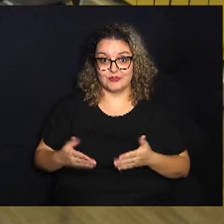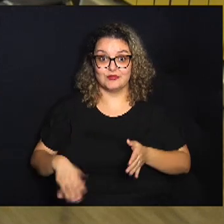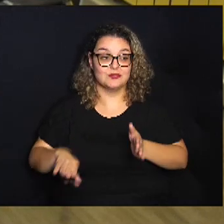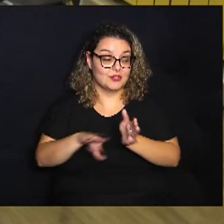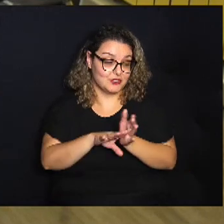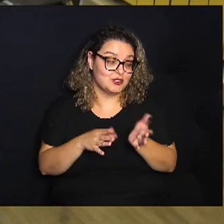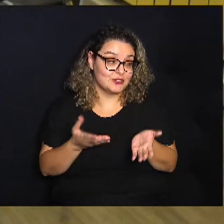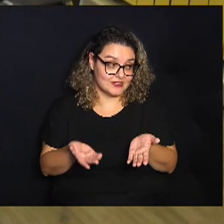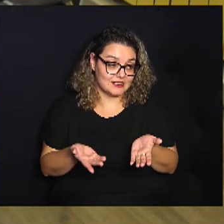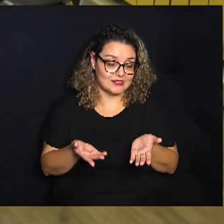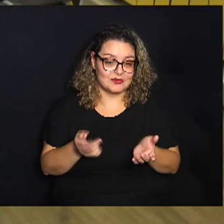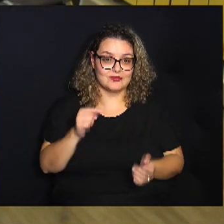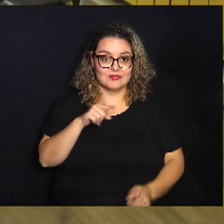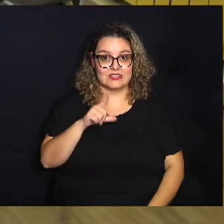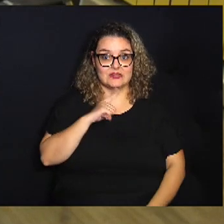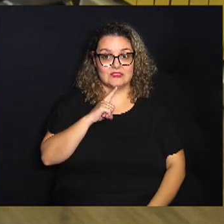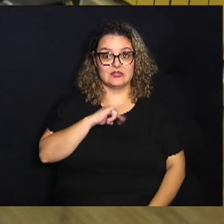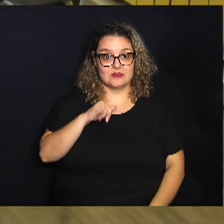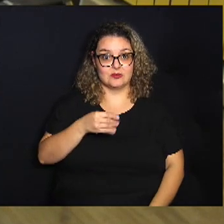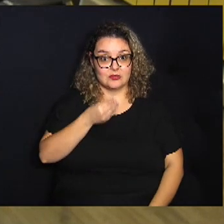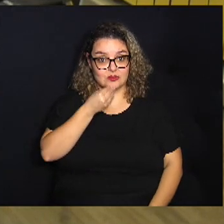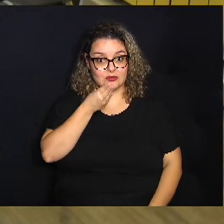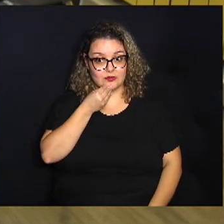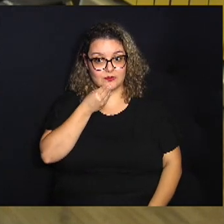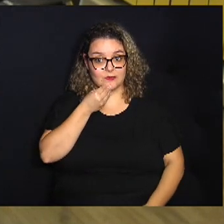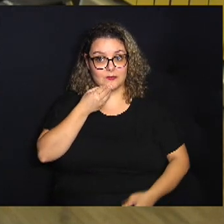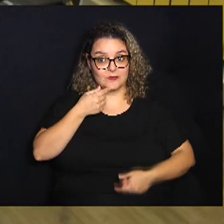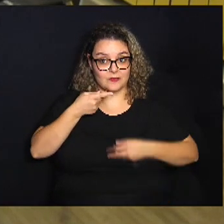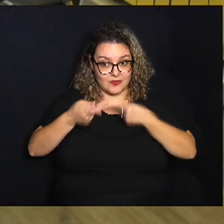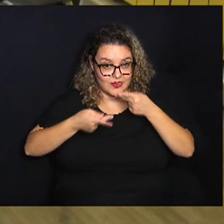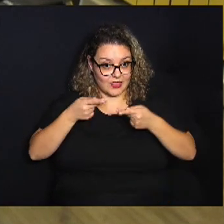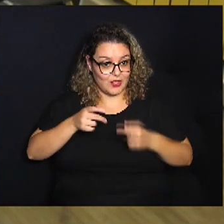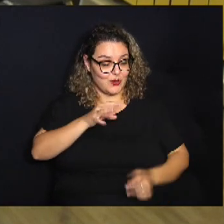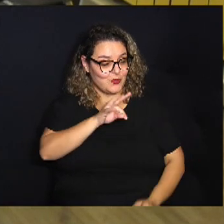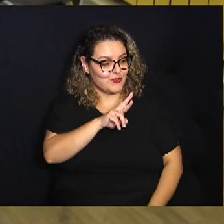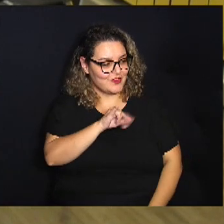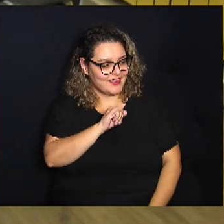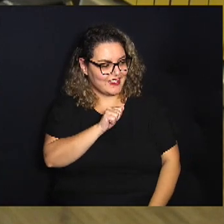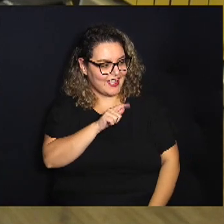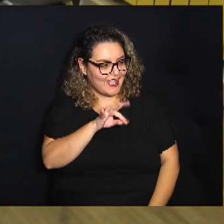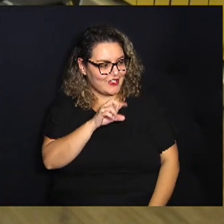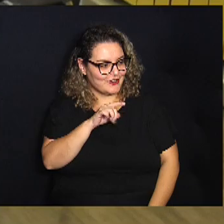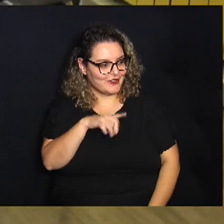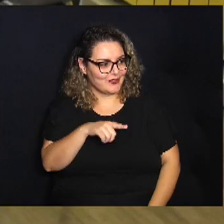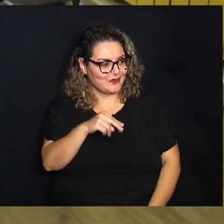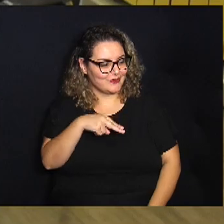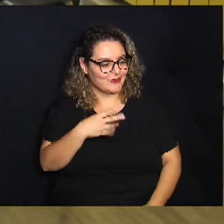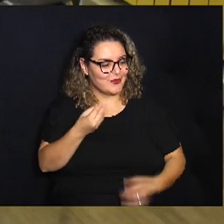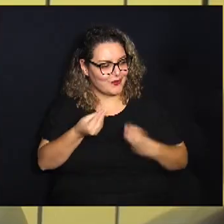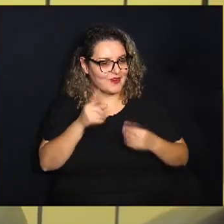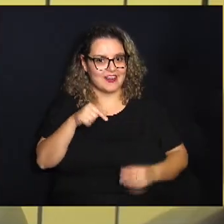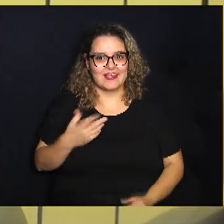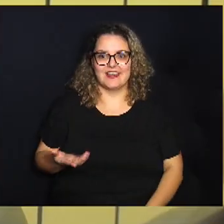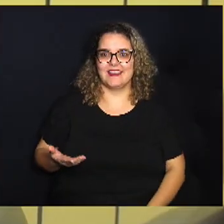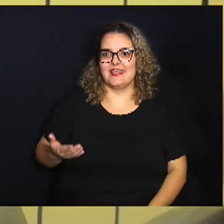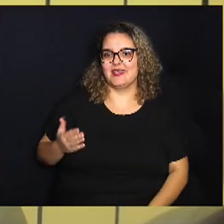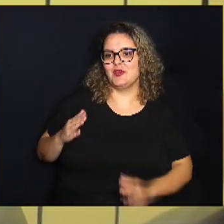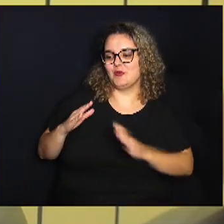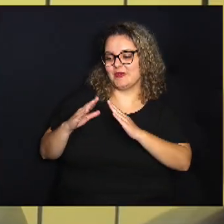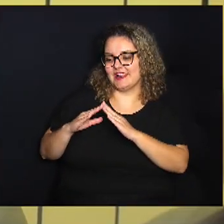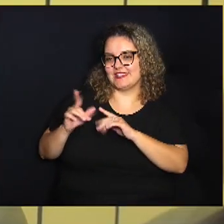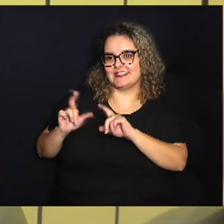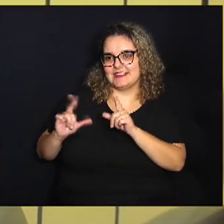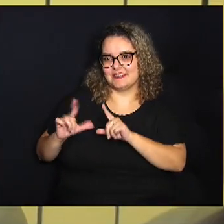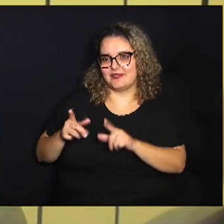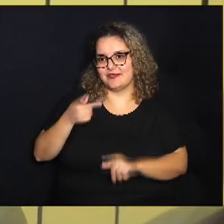chegando, você vai ter a oportunidade de ser comentarista do triatlon, como que vai ser isso? É, então, eu vou comentar pelo Casé TV,